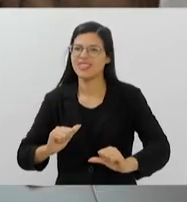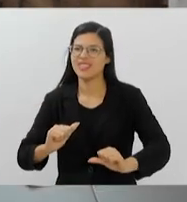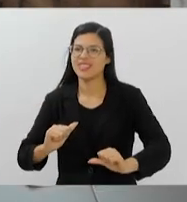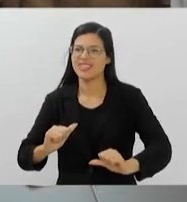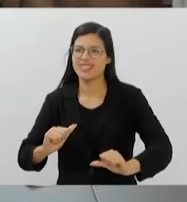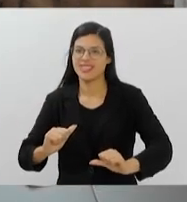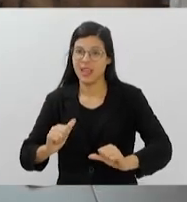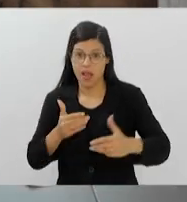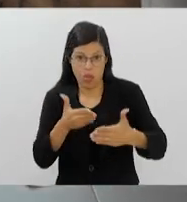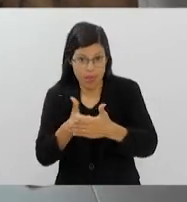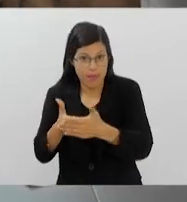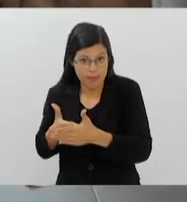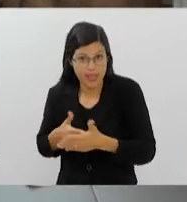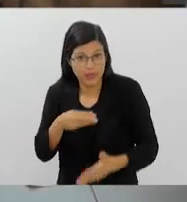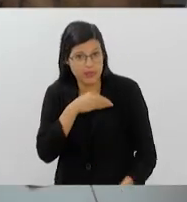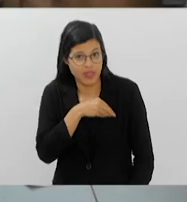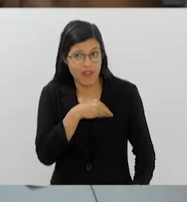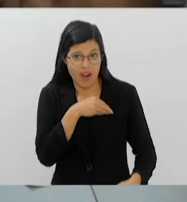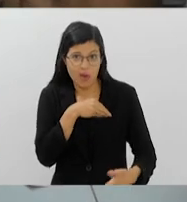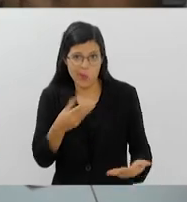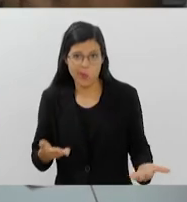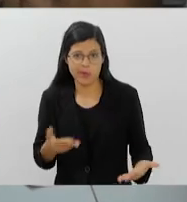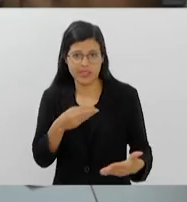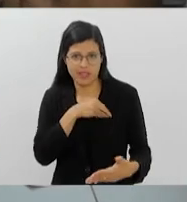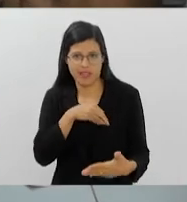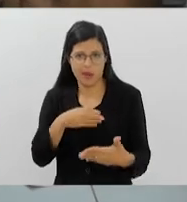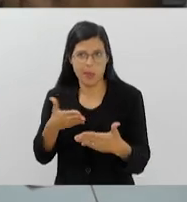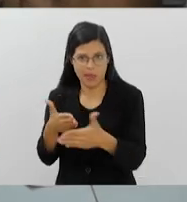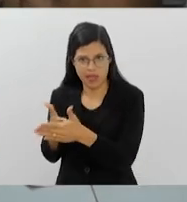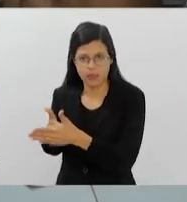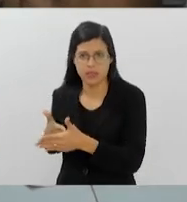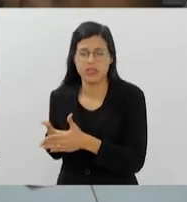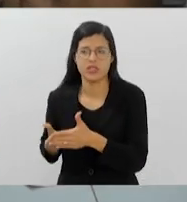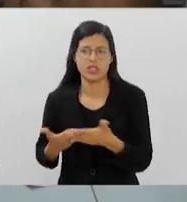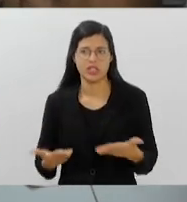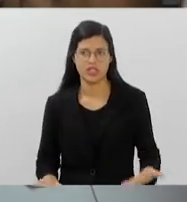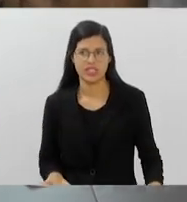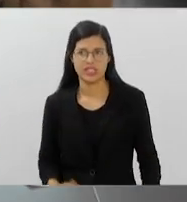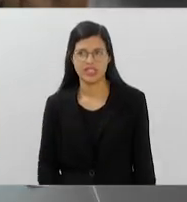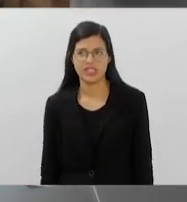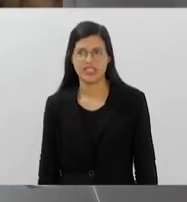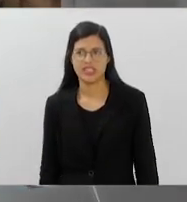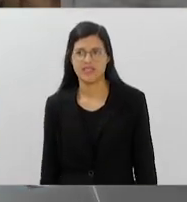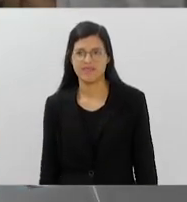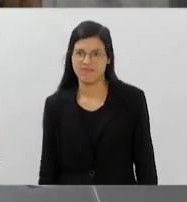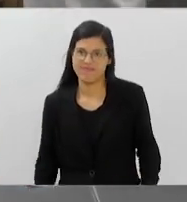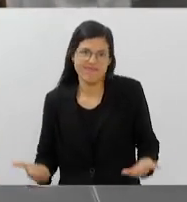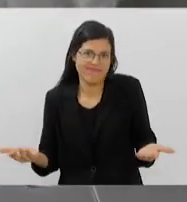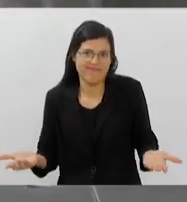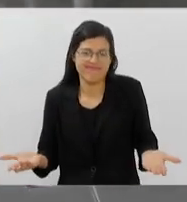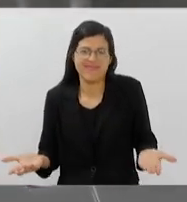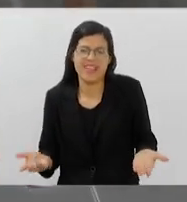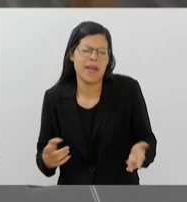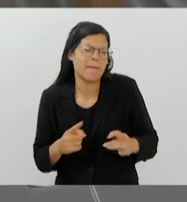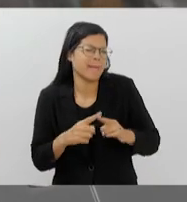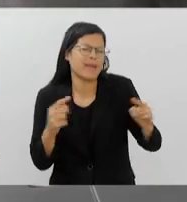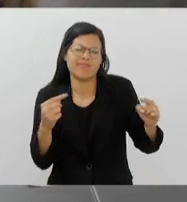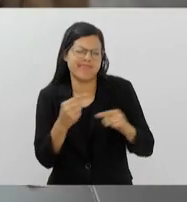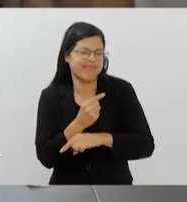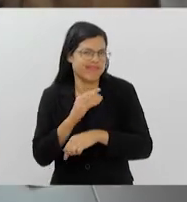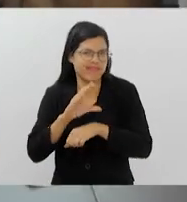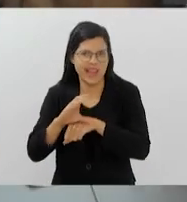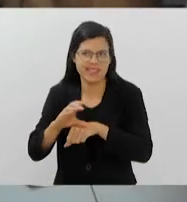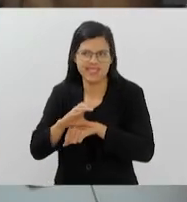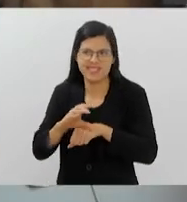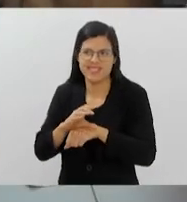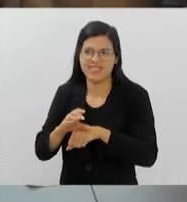piso máximo. É salário. Máximo, né? É salário máximo, é piso máximo. Não, isso daí é completamente inconstitucional. Não tem saída. Eu